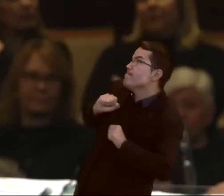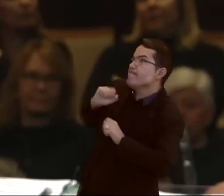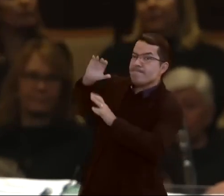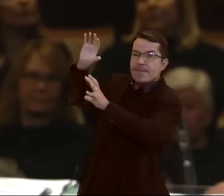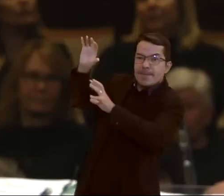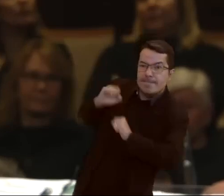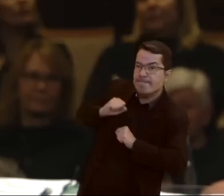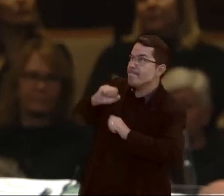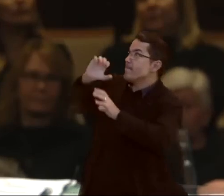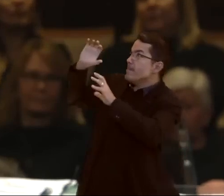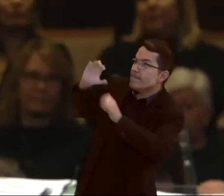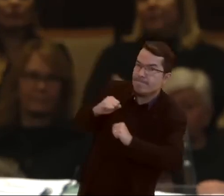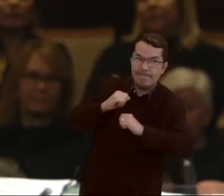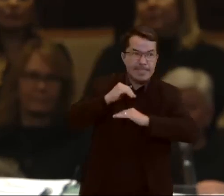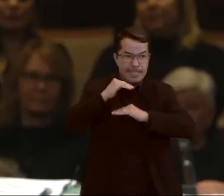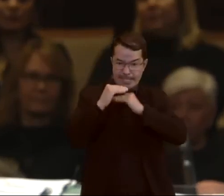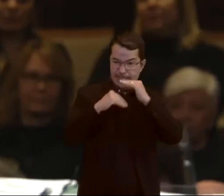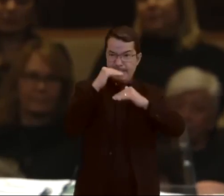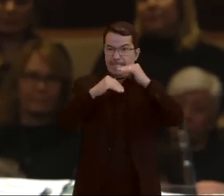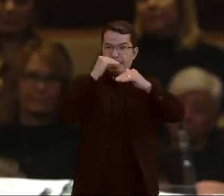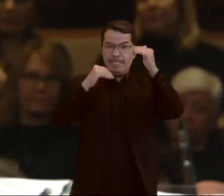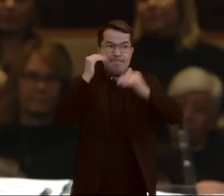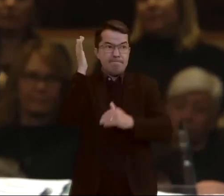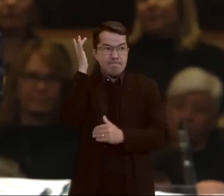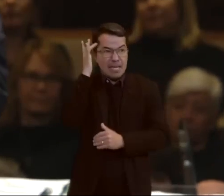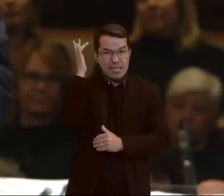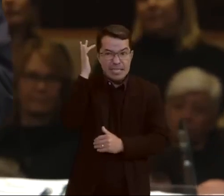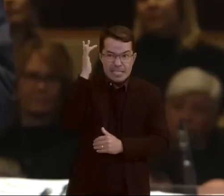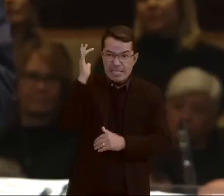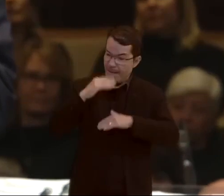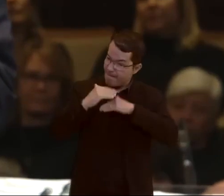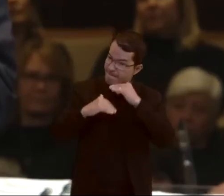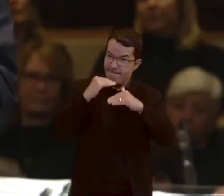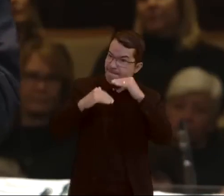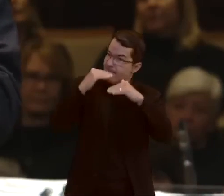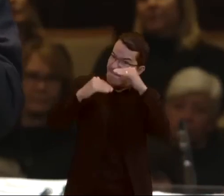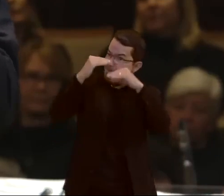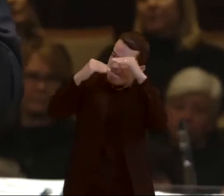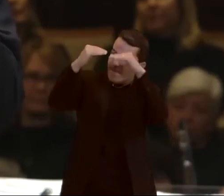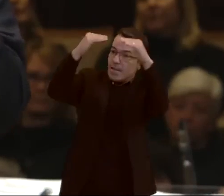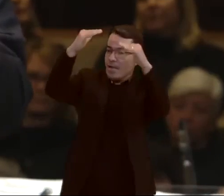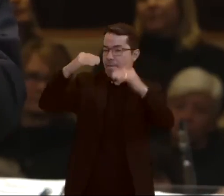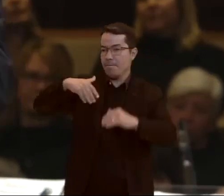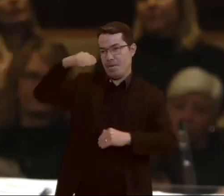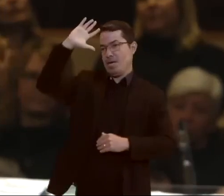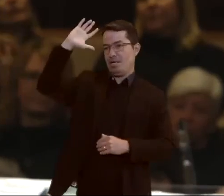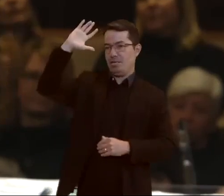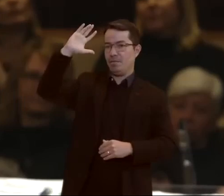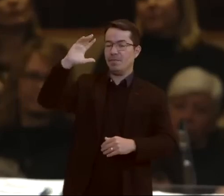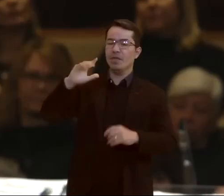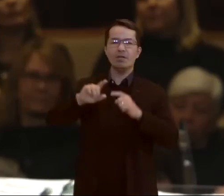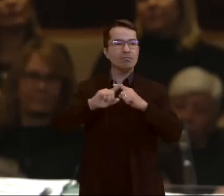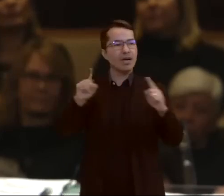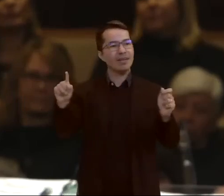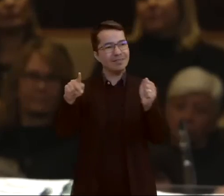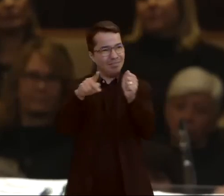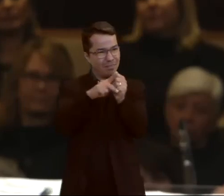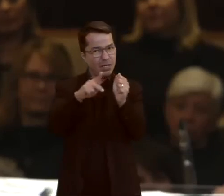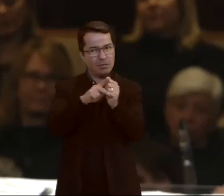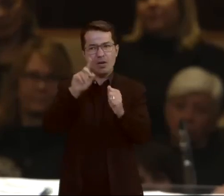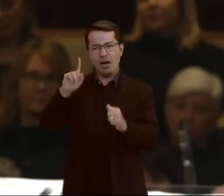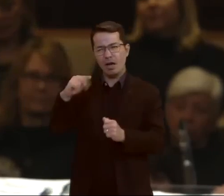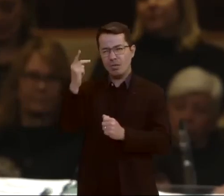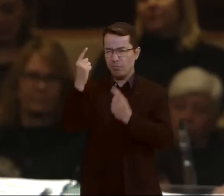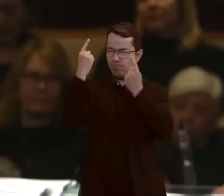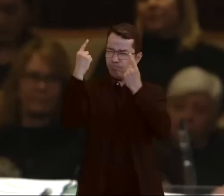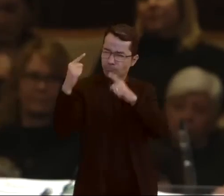dia. Mas o ensino que está por trás dessa lista de qualidades é um desafio que o apóstolo Pedro está